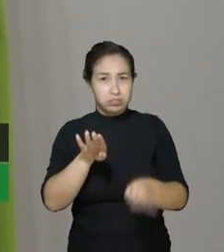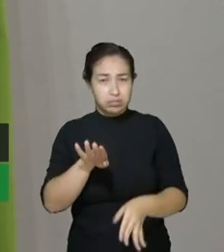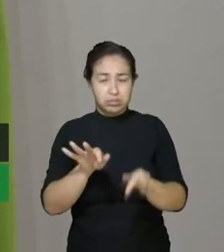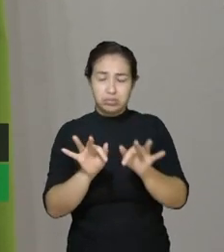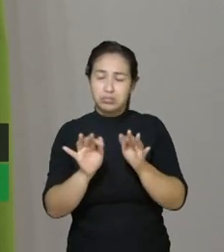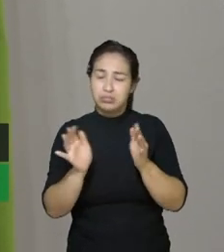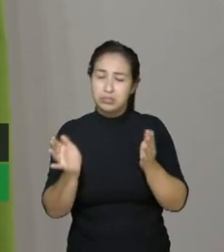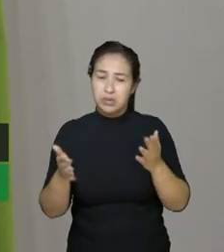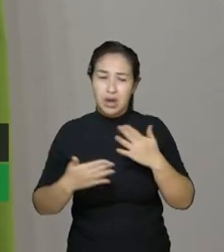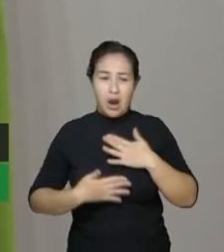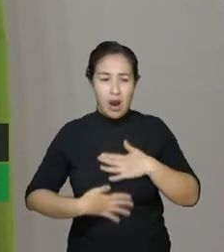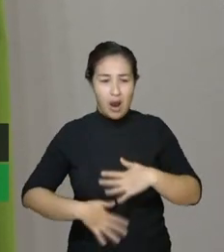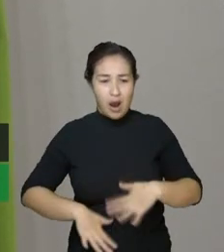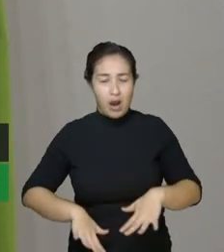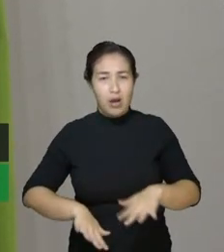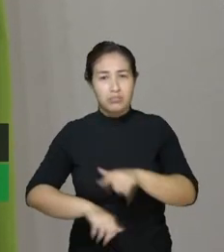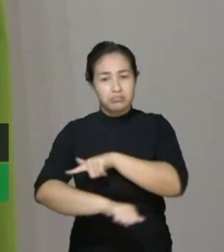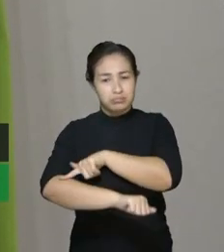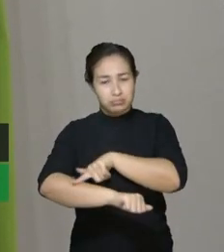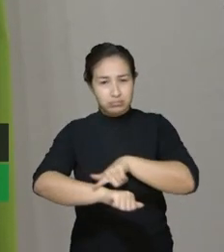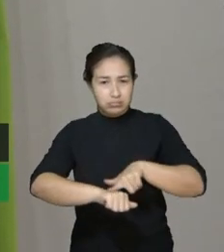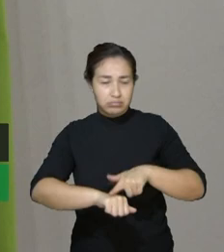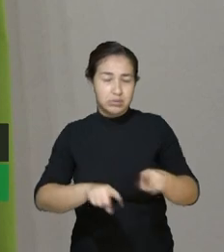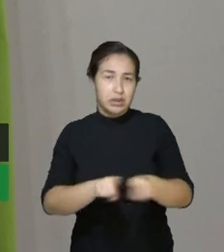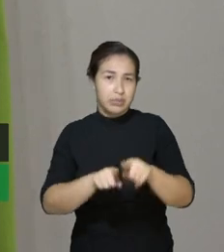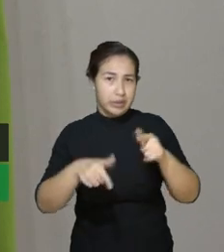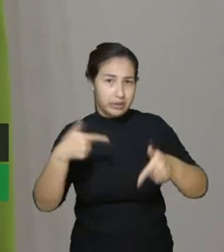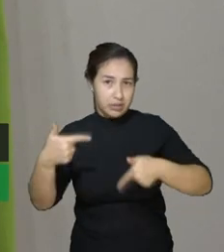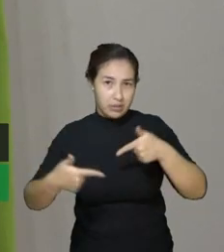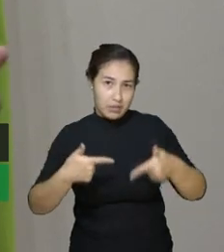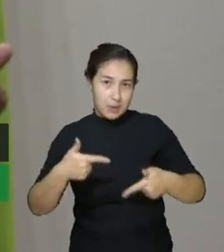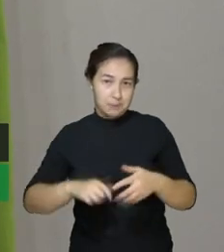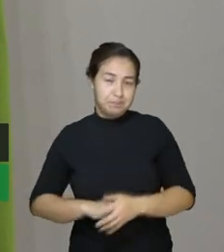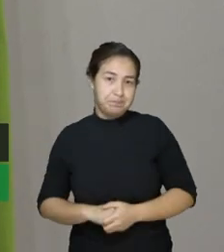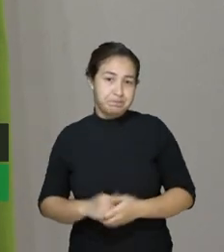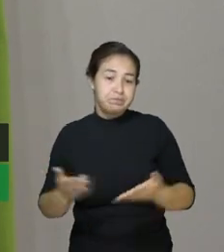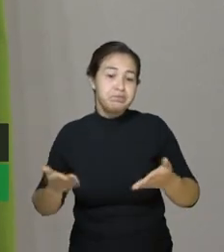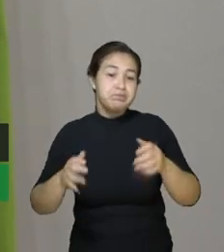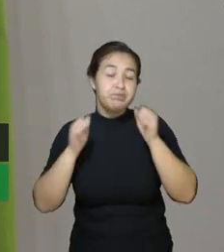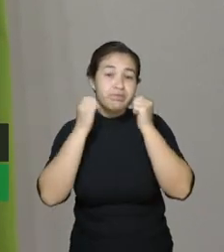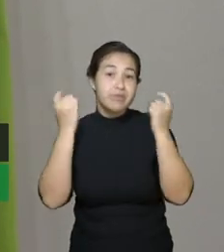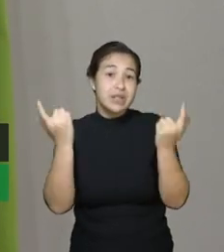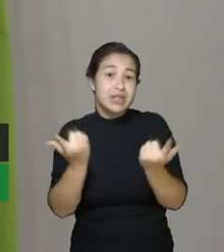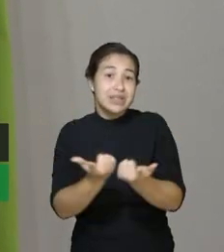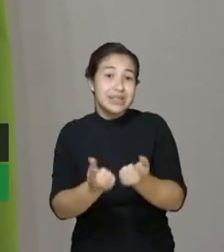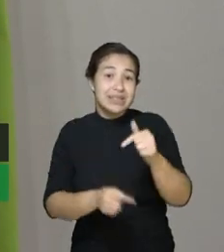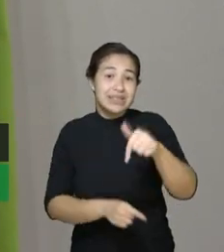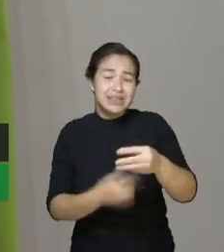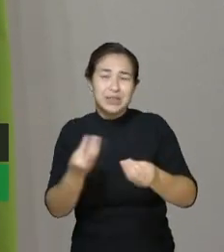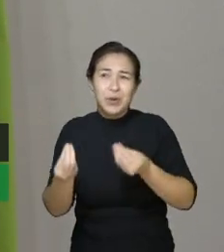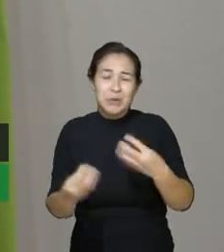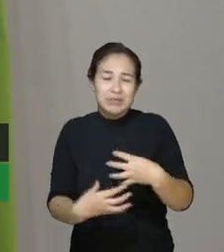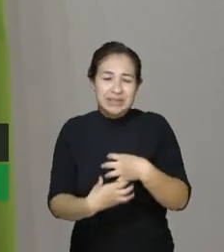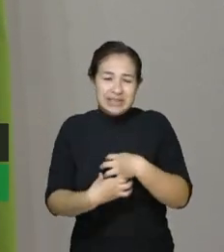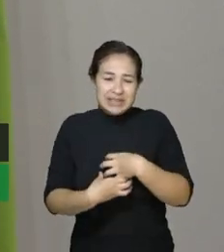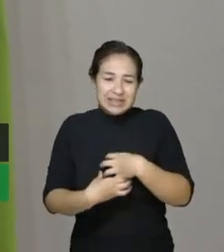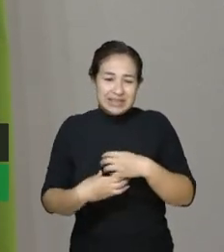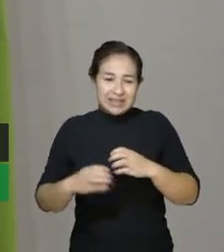simplicidade e do serviço. Deixo a Assembleia Legislativa com o coração dividido.